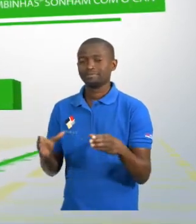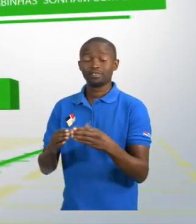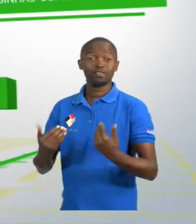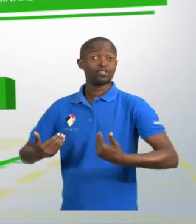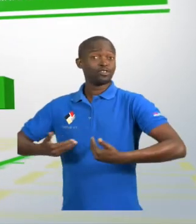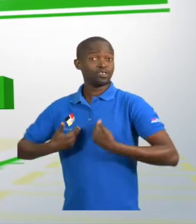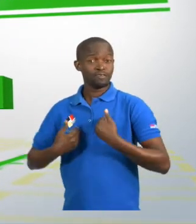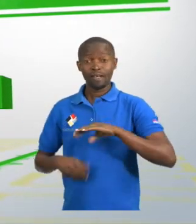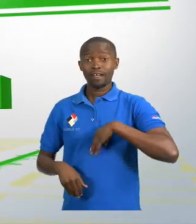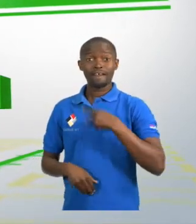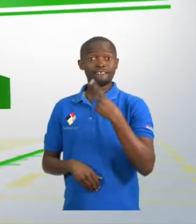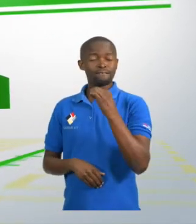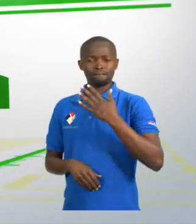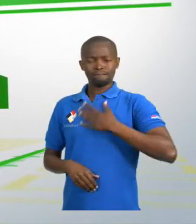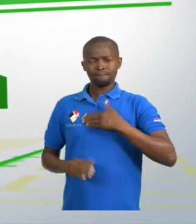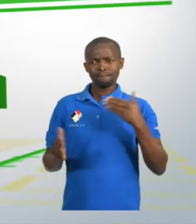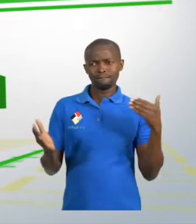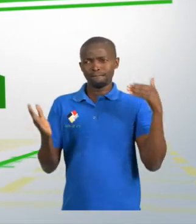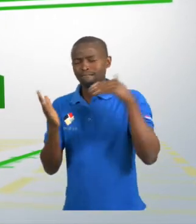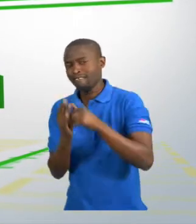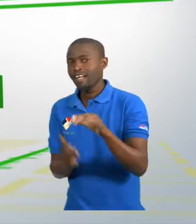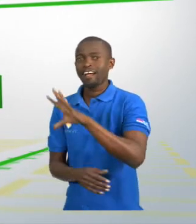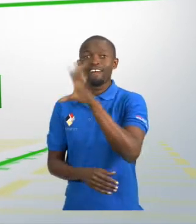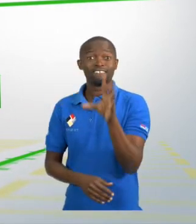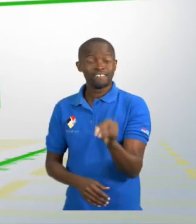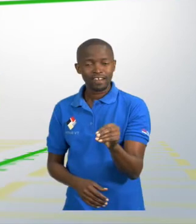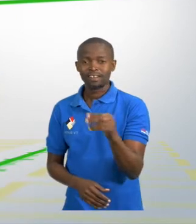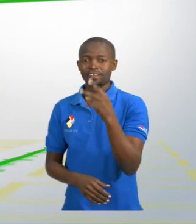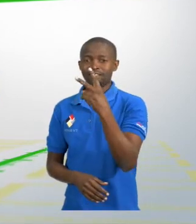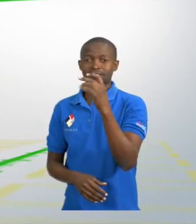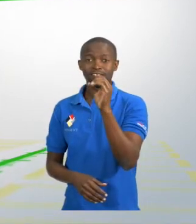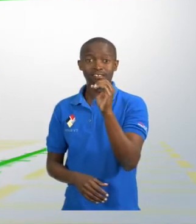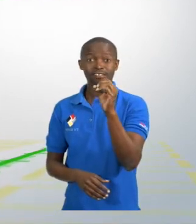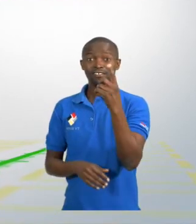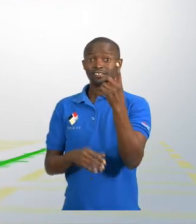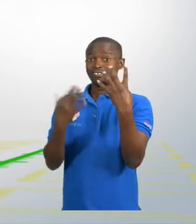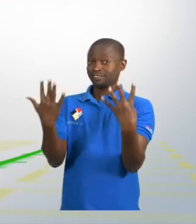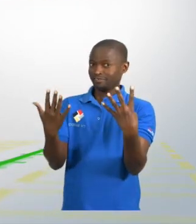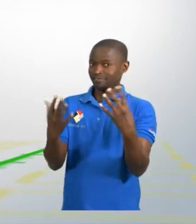No desporto, Mambinhas, sonham com o CAN 2019.